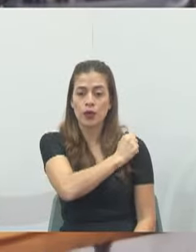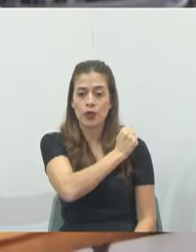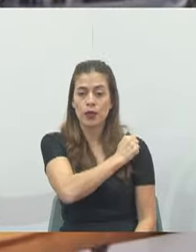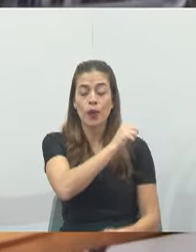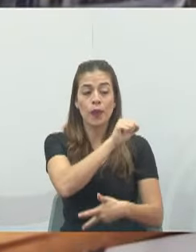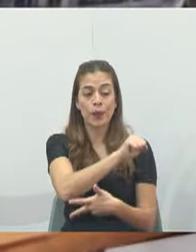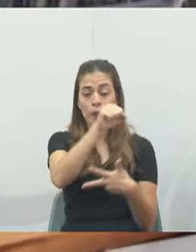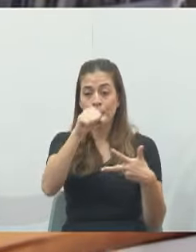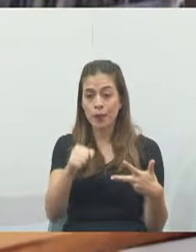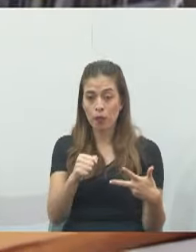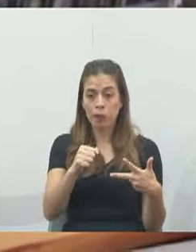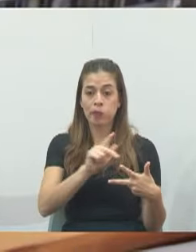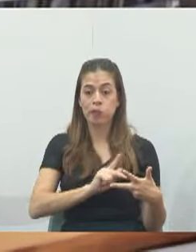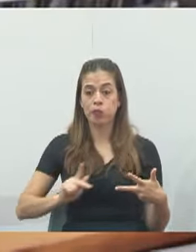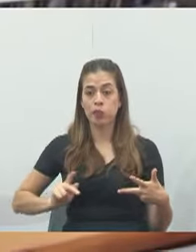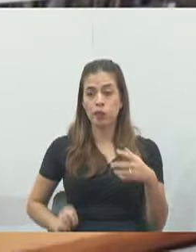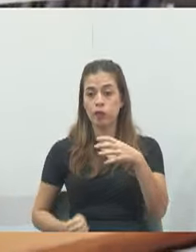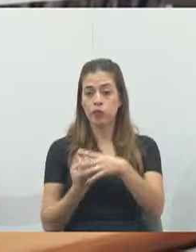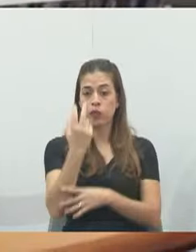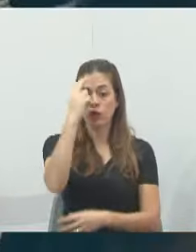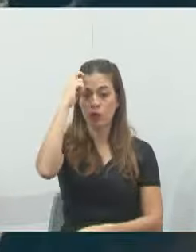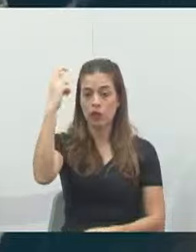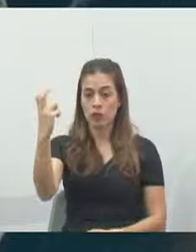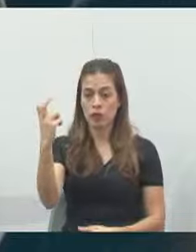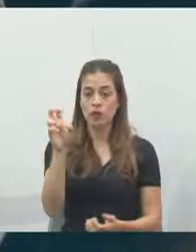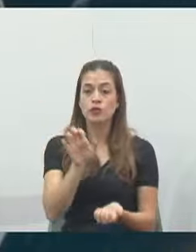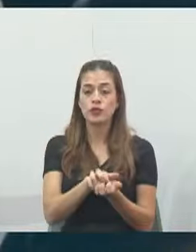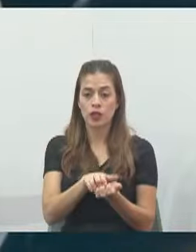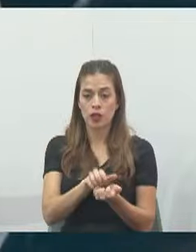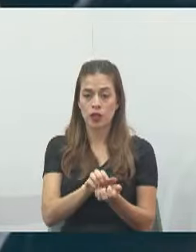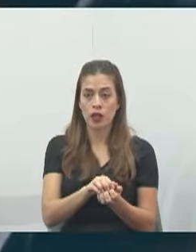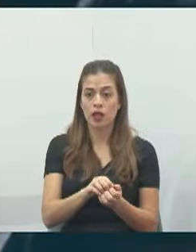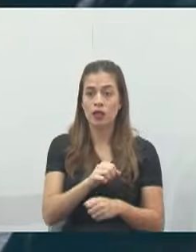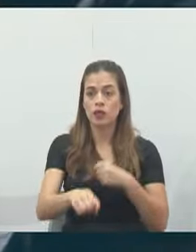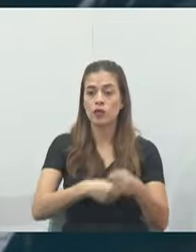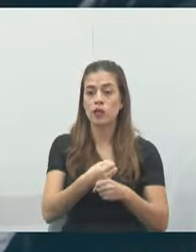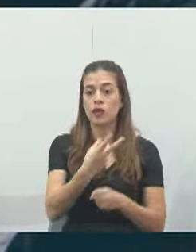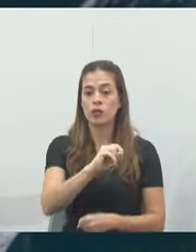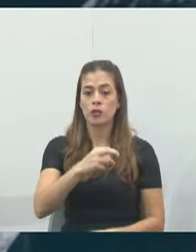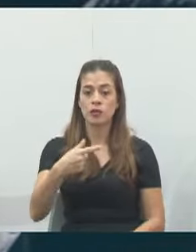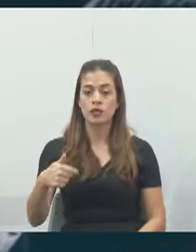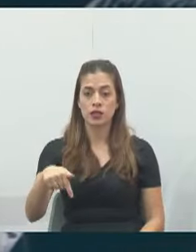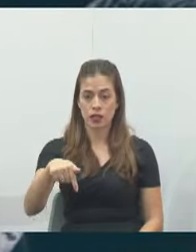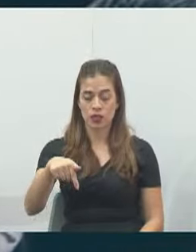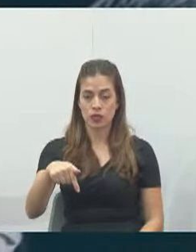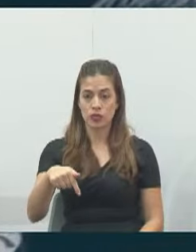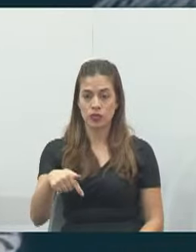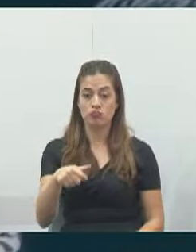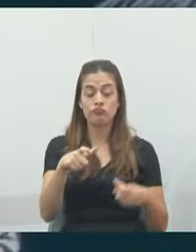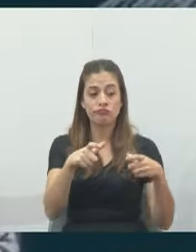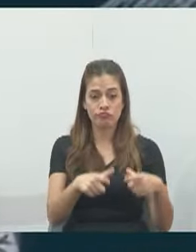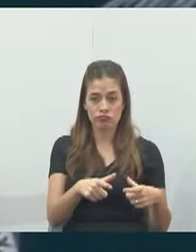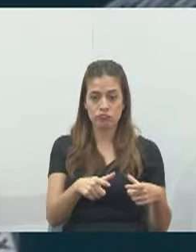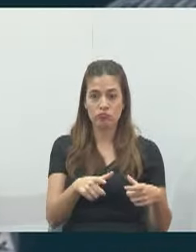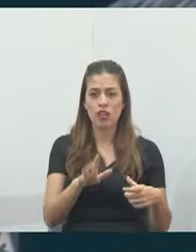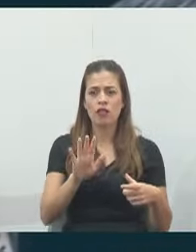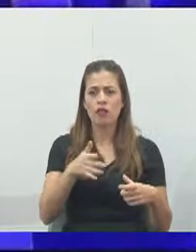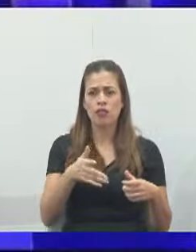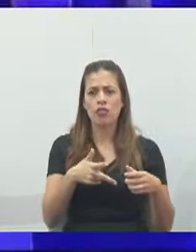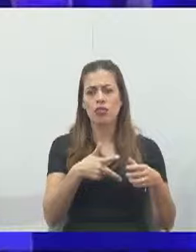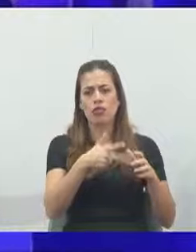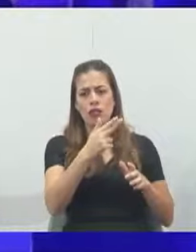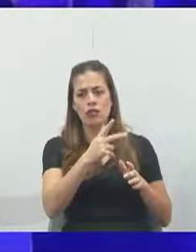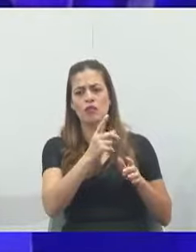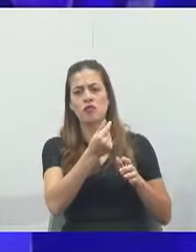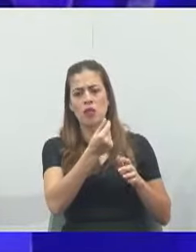público, presidiu a Fundação Cultural de Jacareí em 2017. Na entidade, fez cortes de